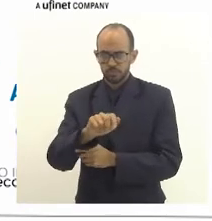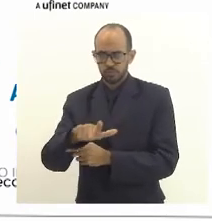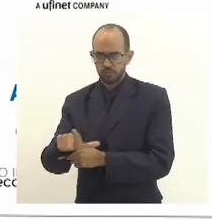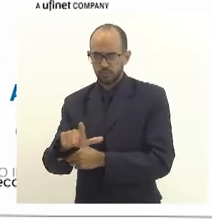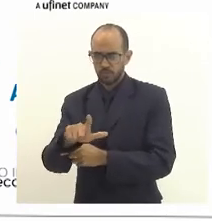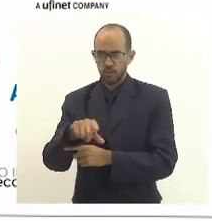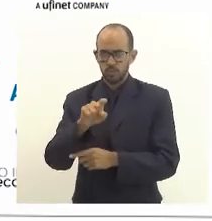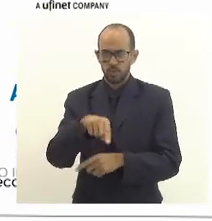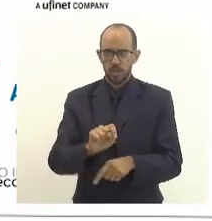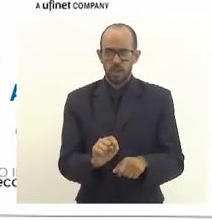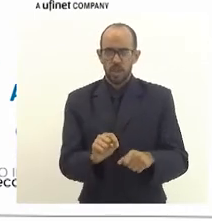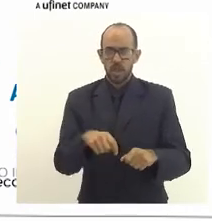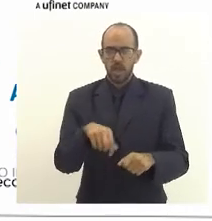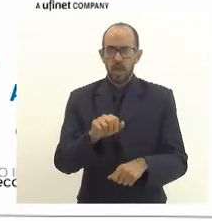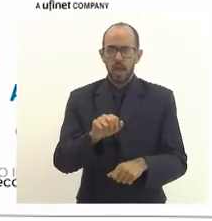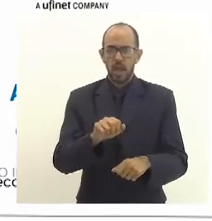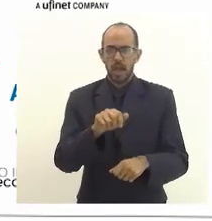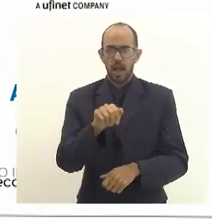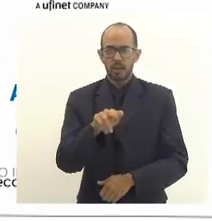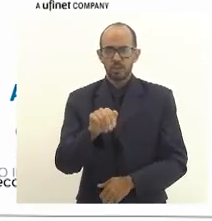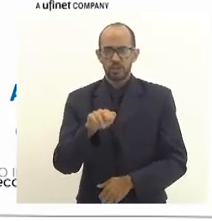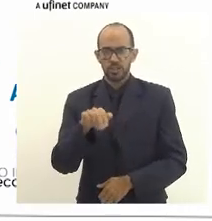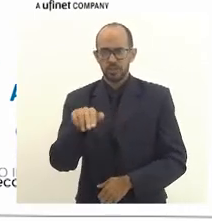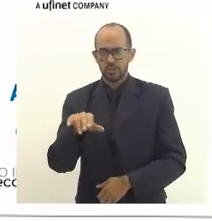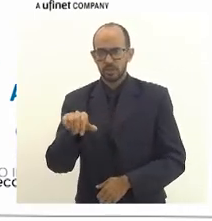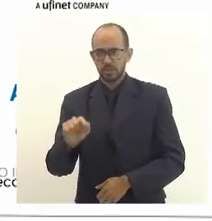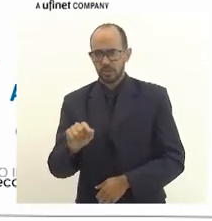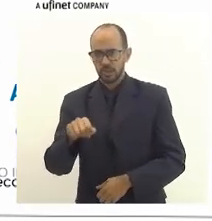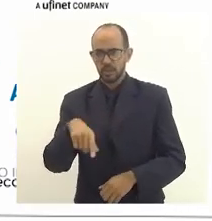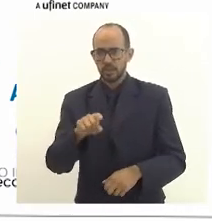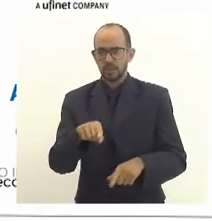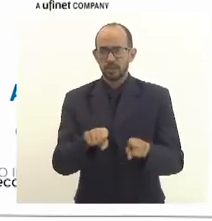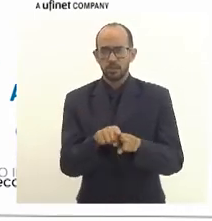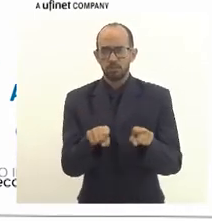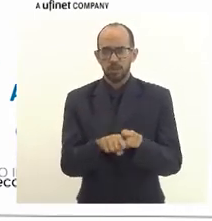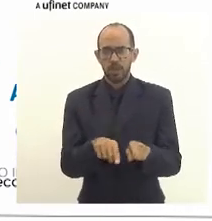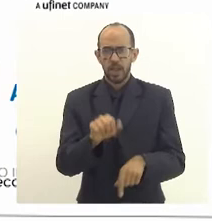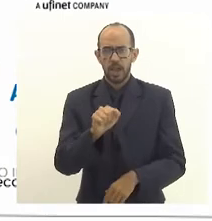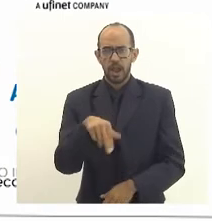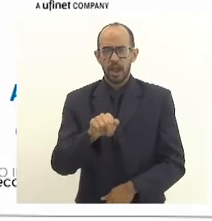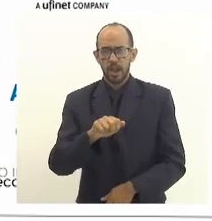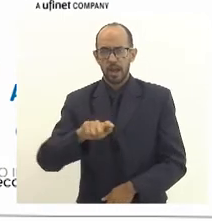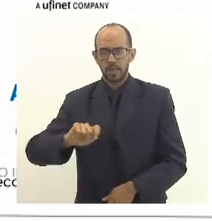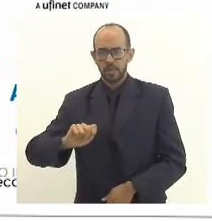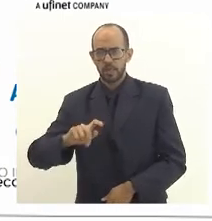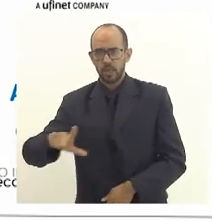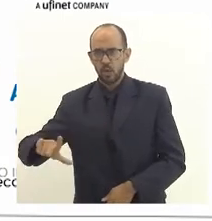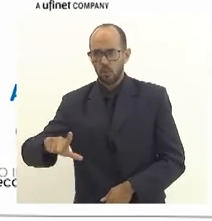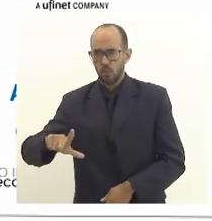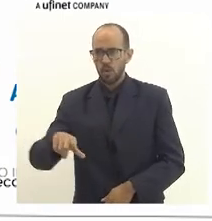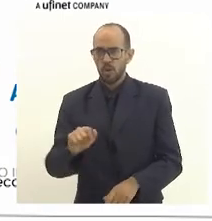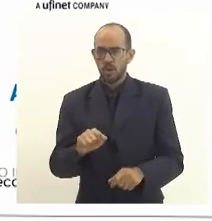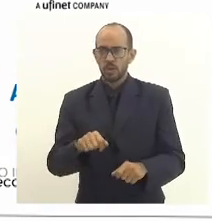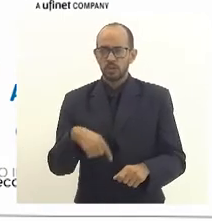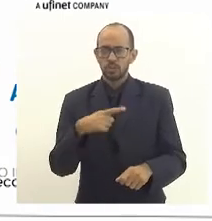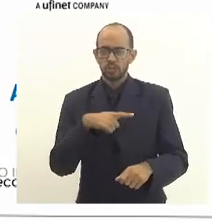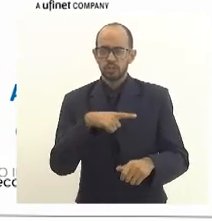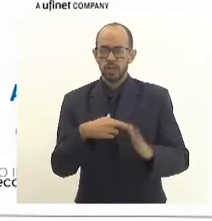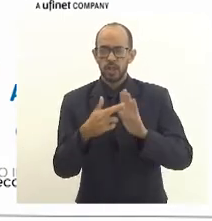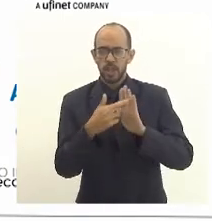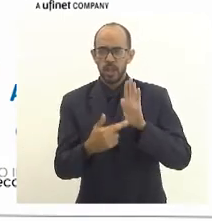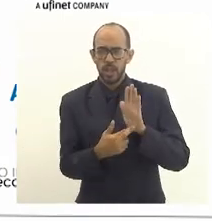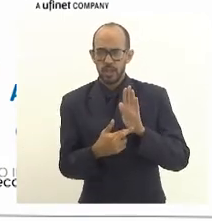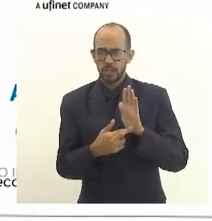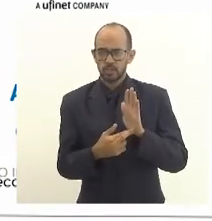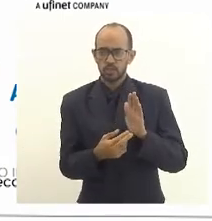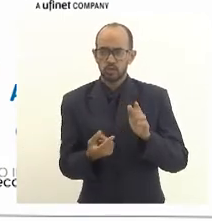que é a Agência Nacional de Energia Elétrica, e a Anatel, que vê a parte de telecomunicações. Então, a gente tem regulamentações conjuntas dessas